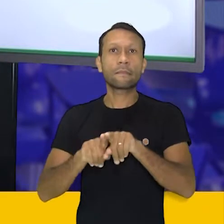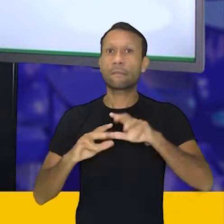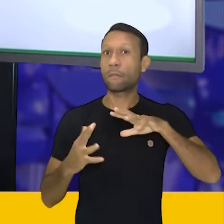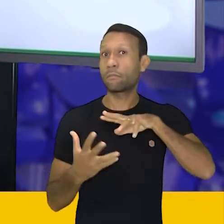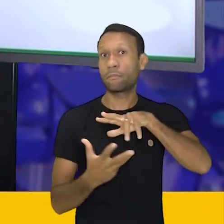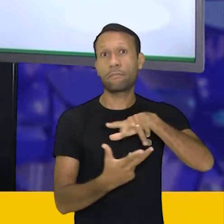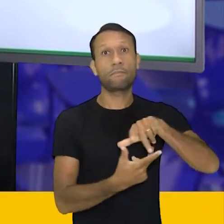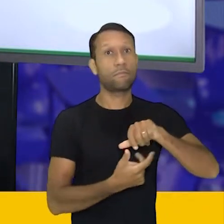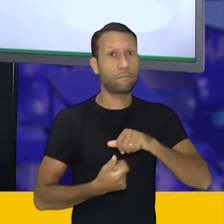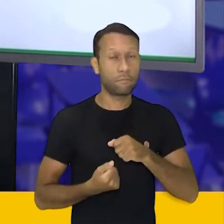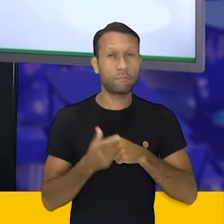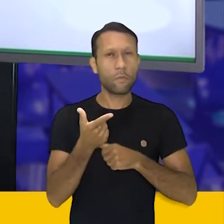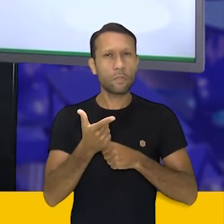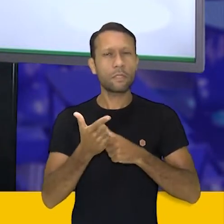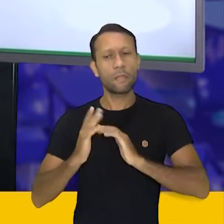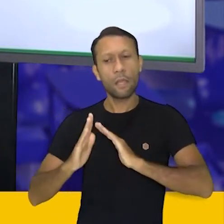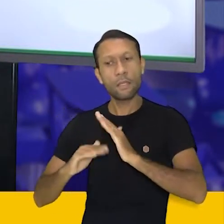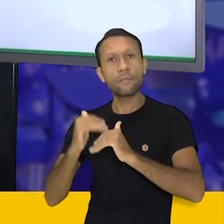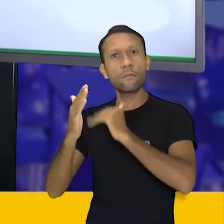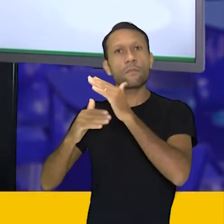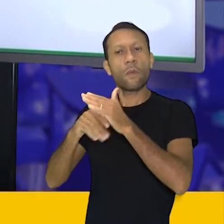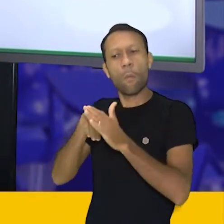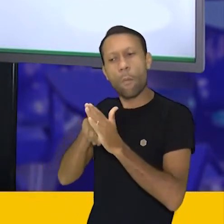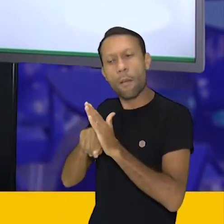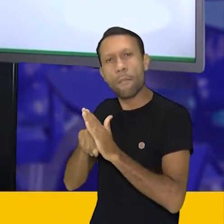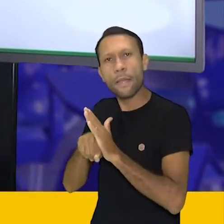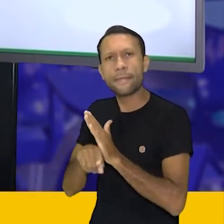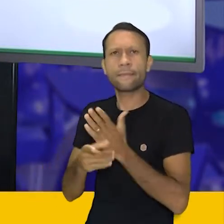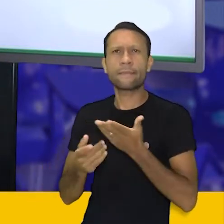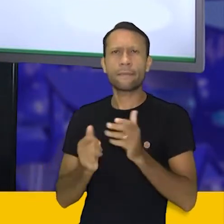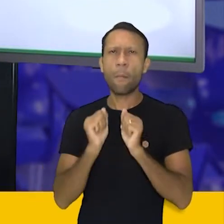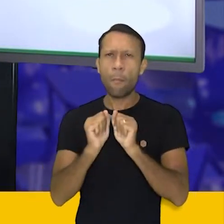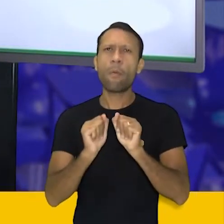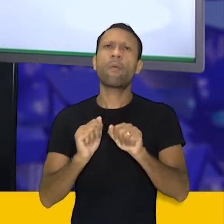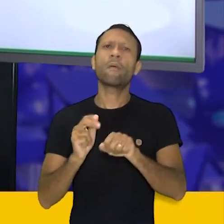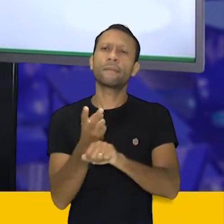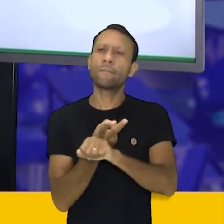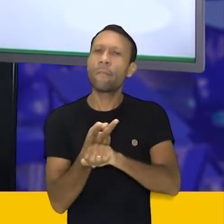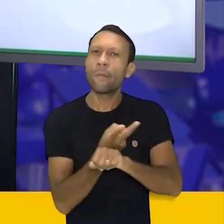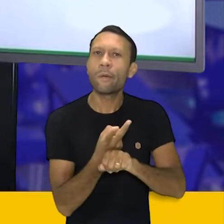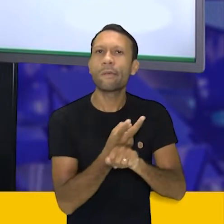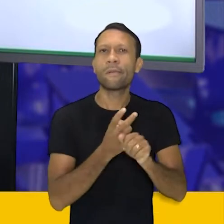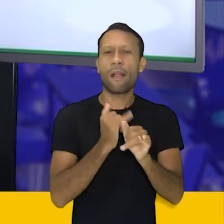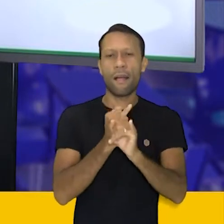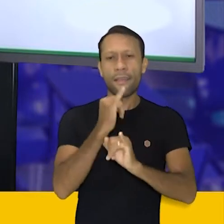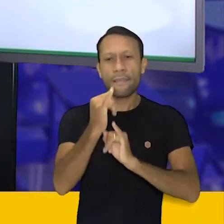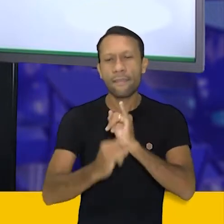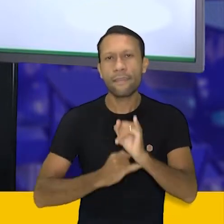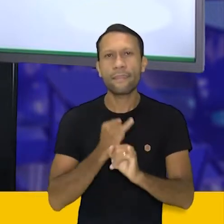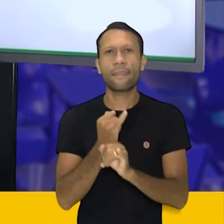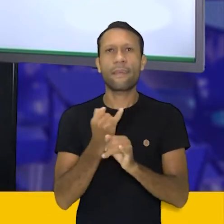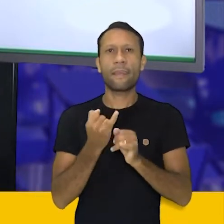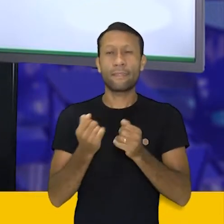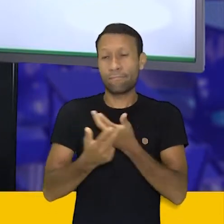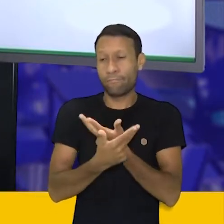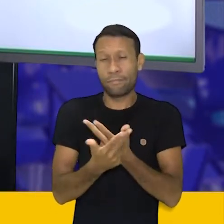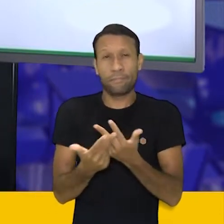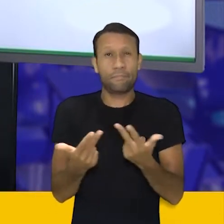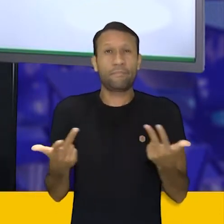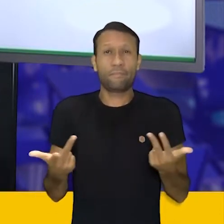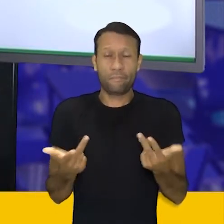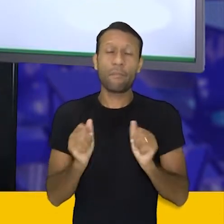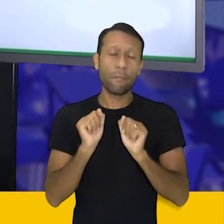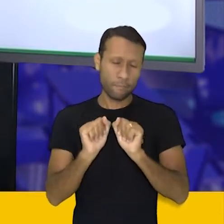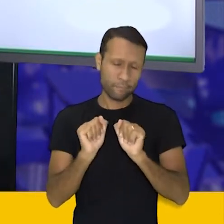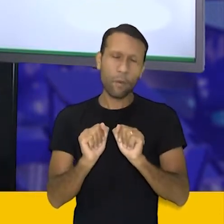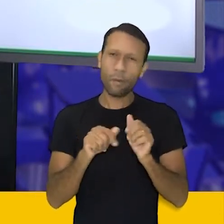mundo inteiro. Então vocês deverão desenvolver uma pesquisa, ou na internet, ou nos livros em casa. As opções são